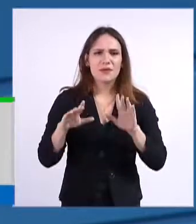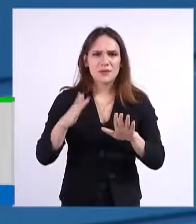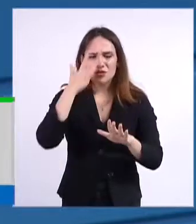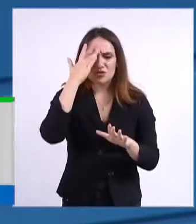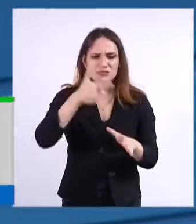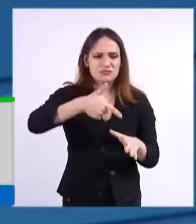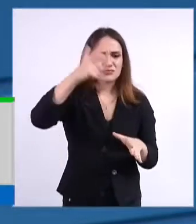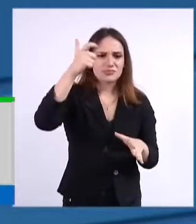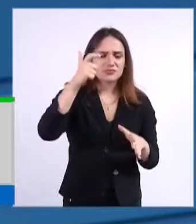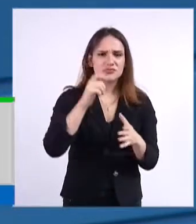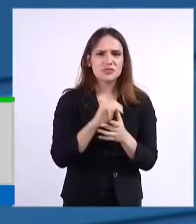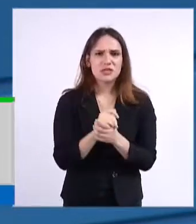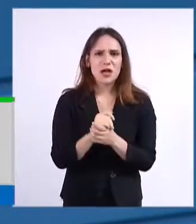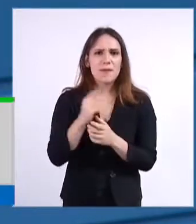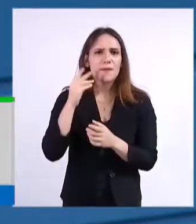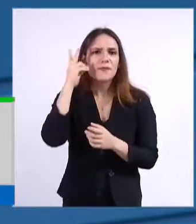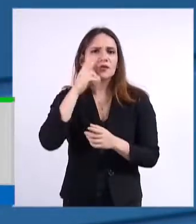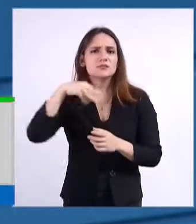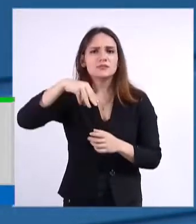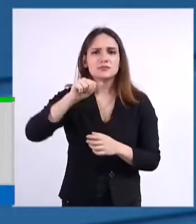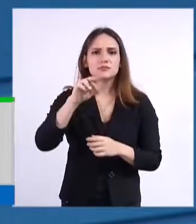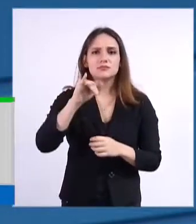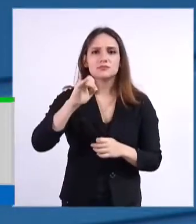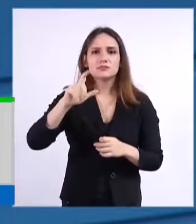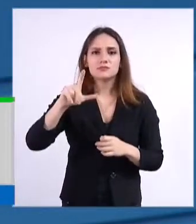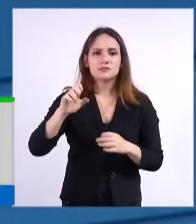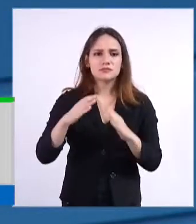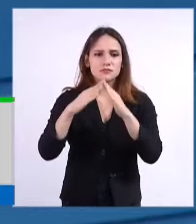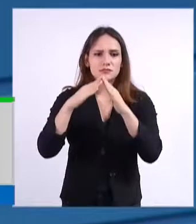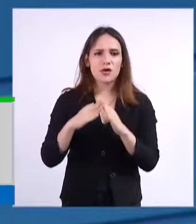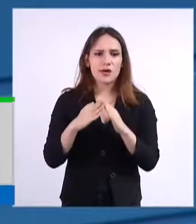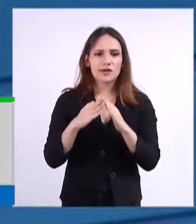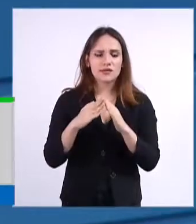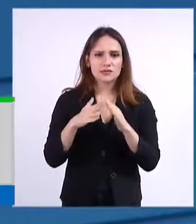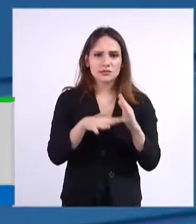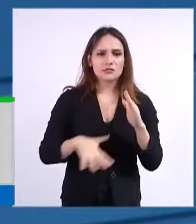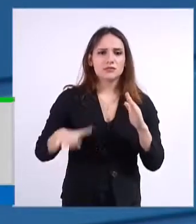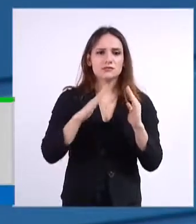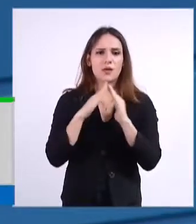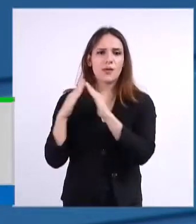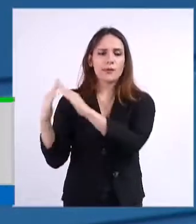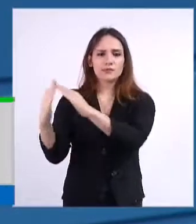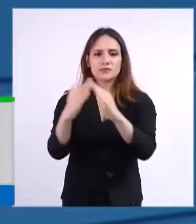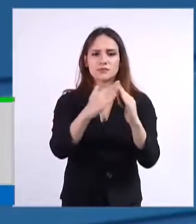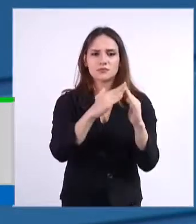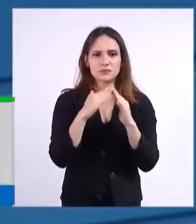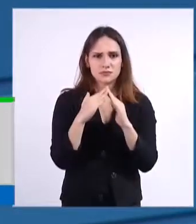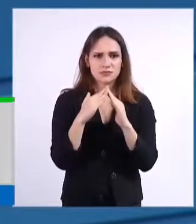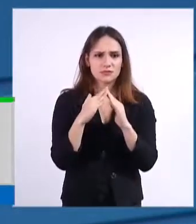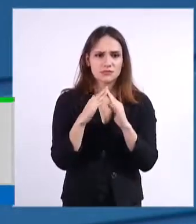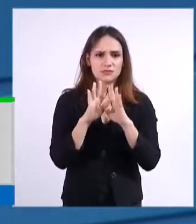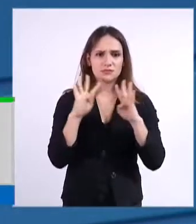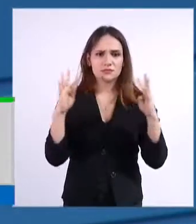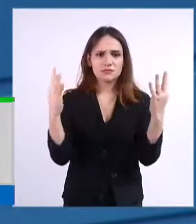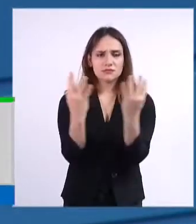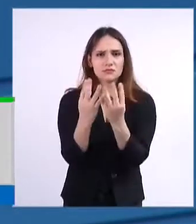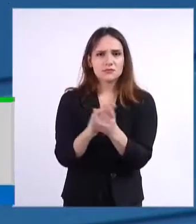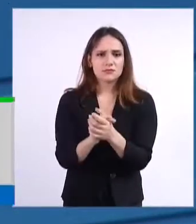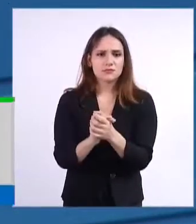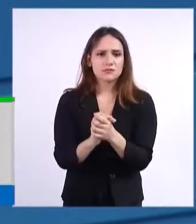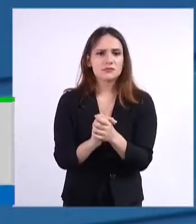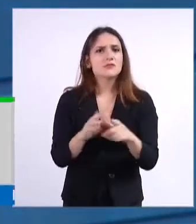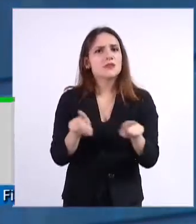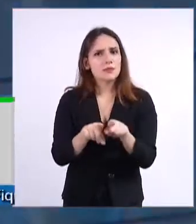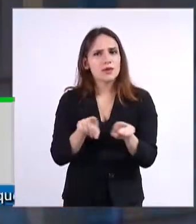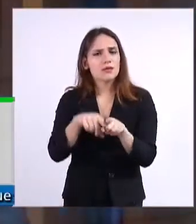Marielle mora no mesmo condomínio do Jair Bolsonaro. O senhor sabia que lá também mora uma mulher que foi presa por tráfico de drogas